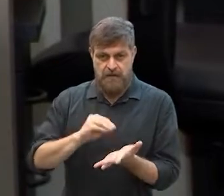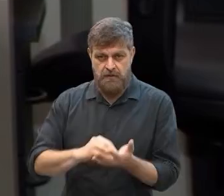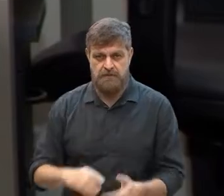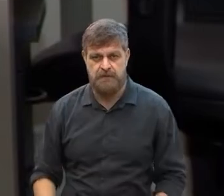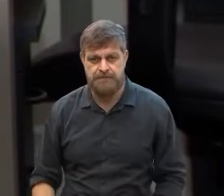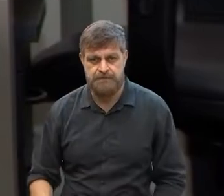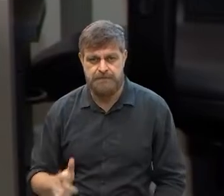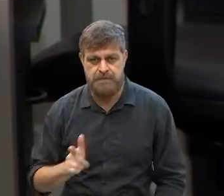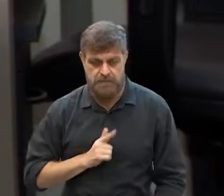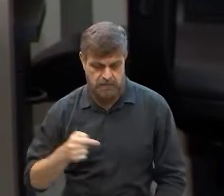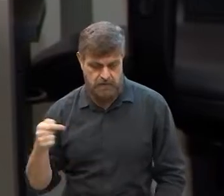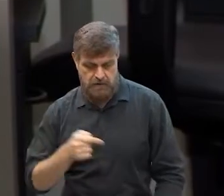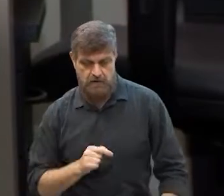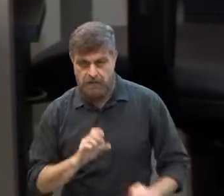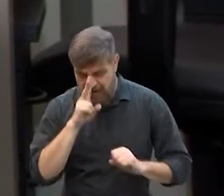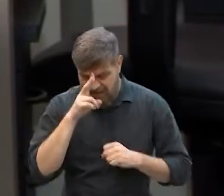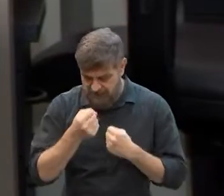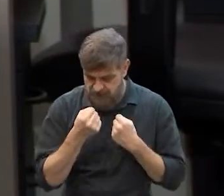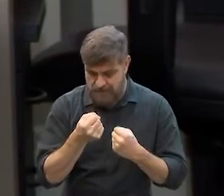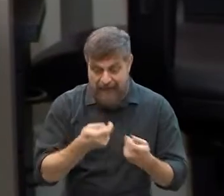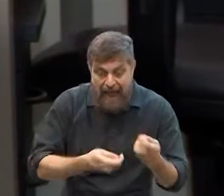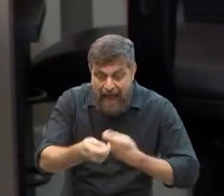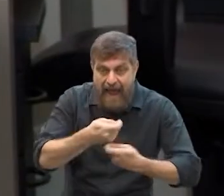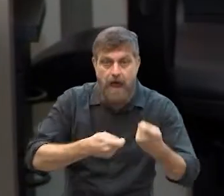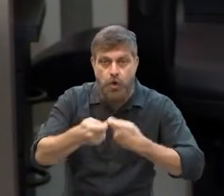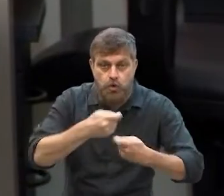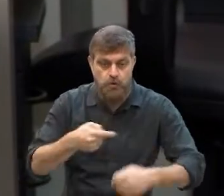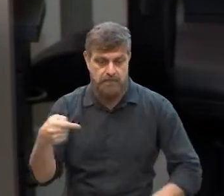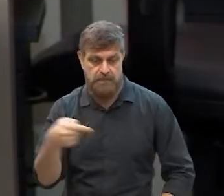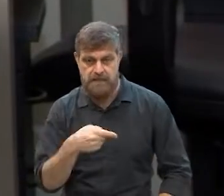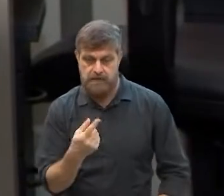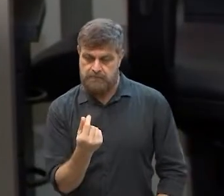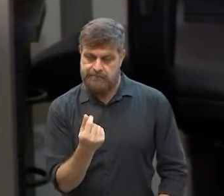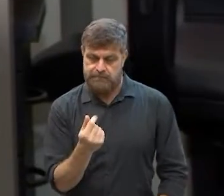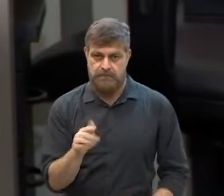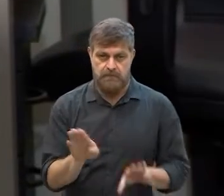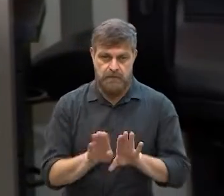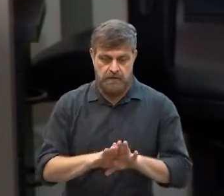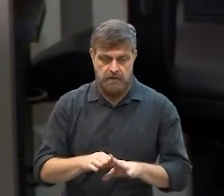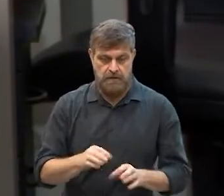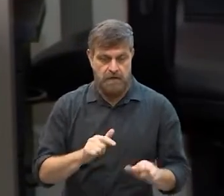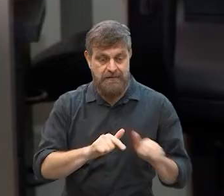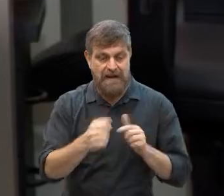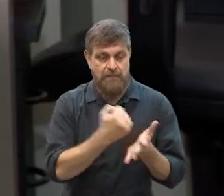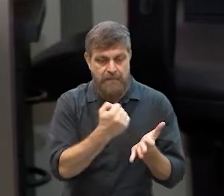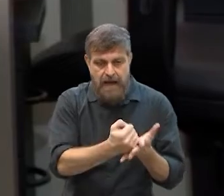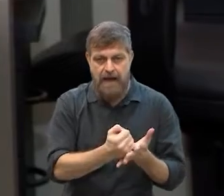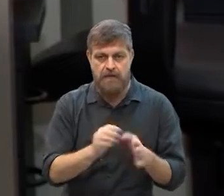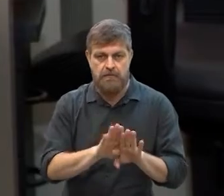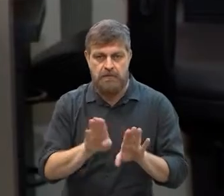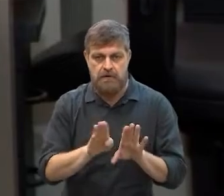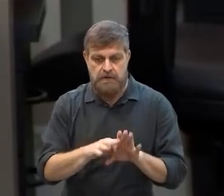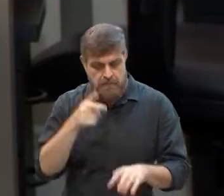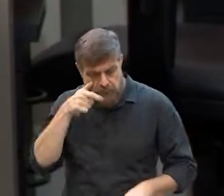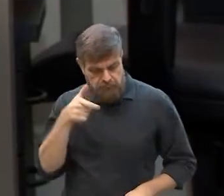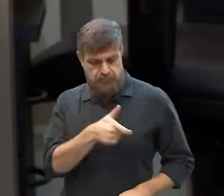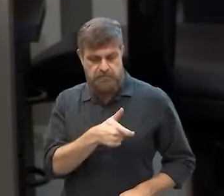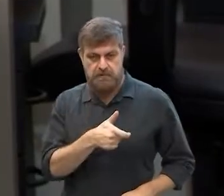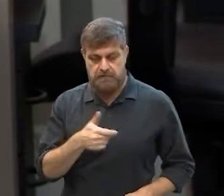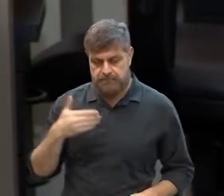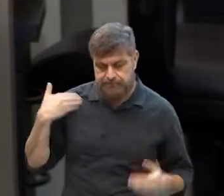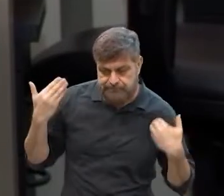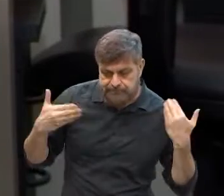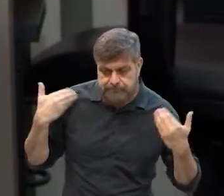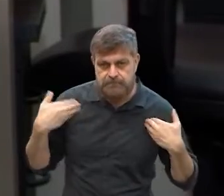gerando, fortalecem a economia criativa, geram empregos, entretenimento. Então tem muita coisa